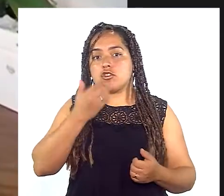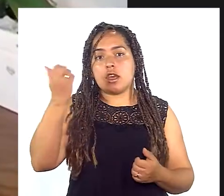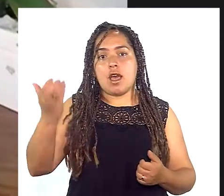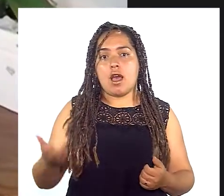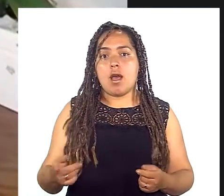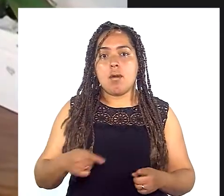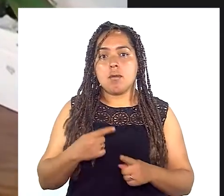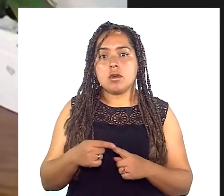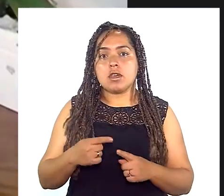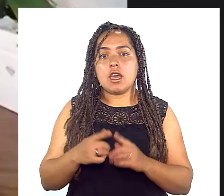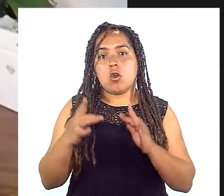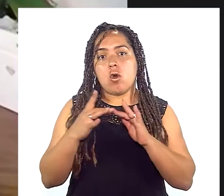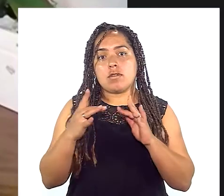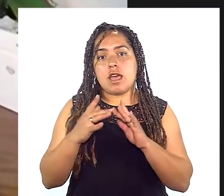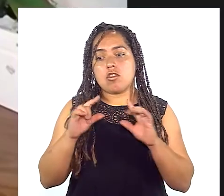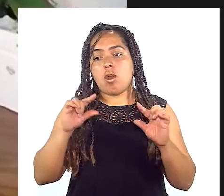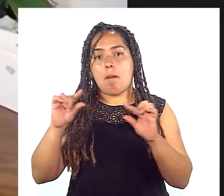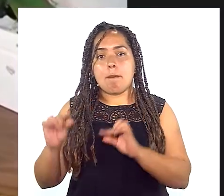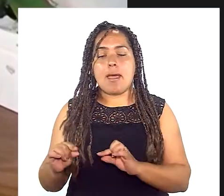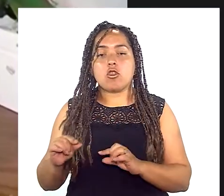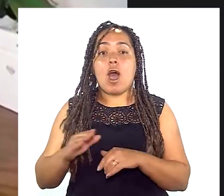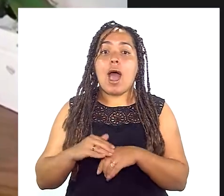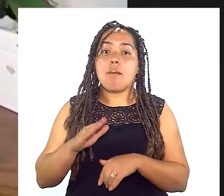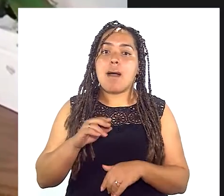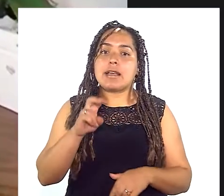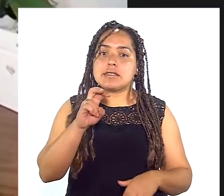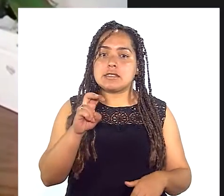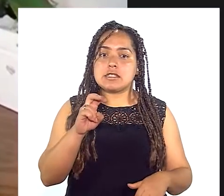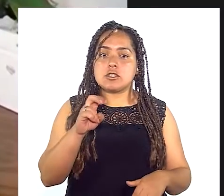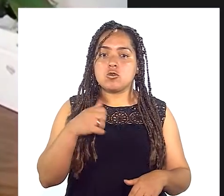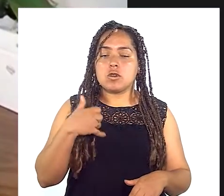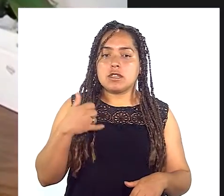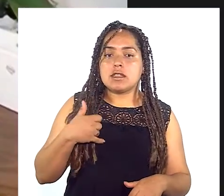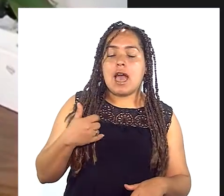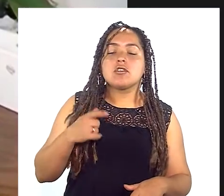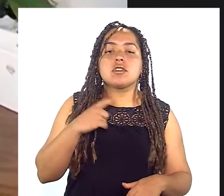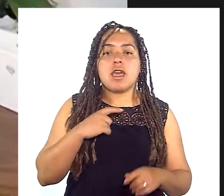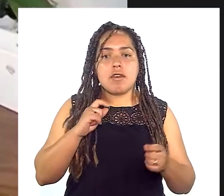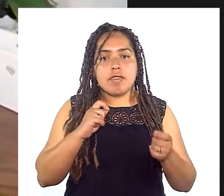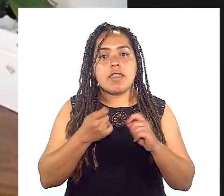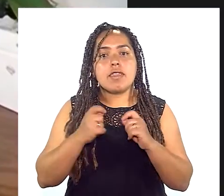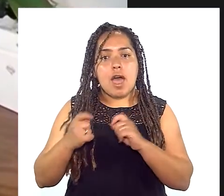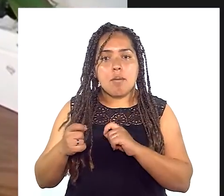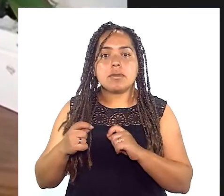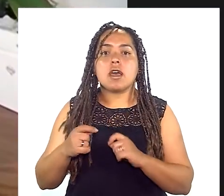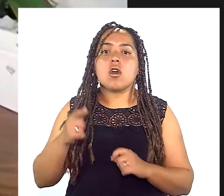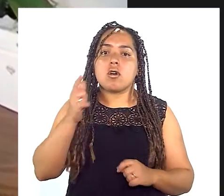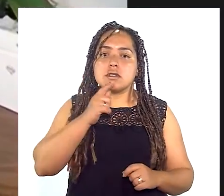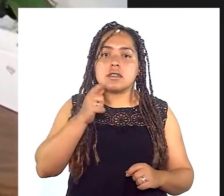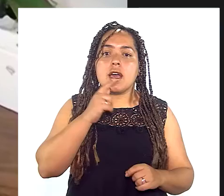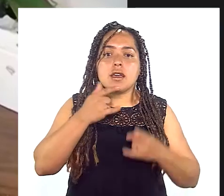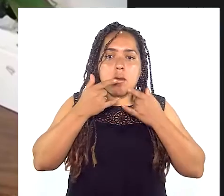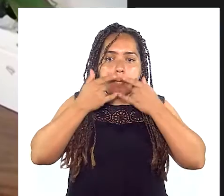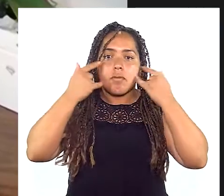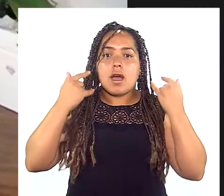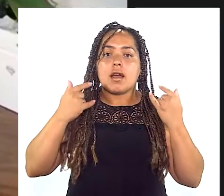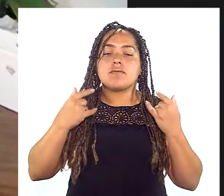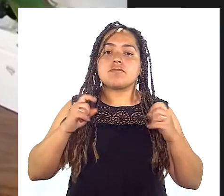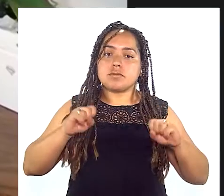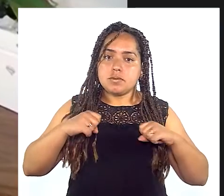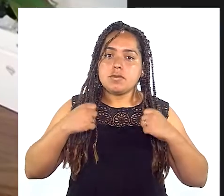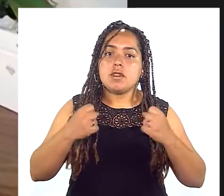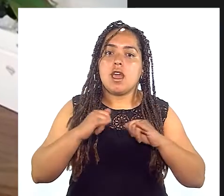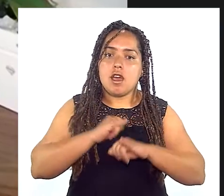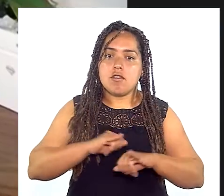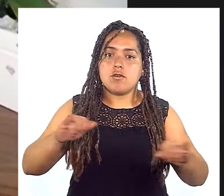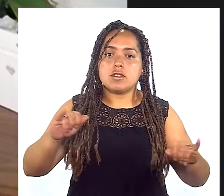coloca a máscara, é melhor às vezes nem utilizar pelo maior risco de contágio. Tá? E acima de 5, 6 anos, crianças bem adaptadas, a gente recomenda o uso